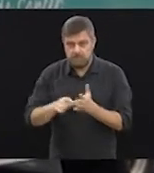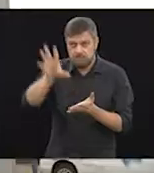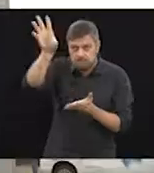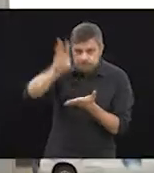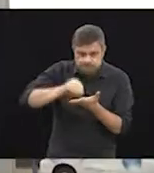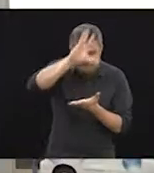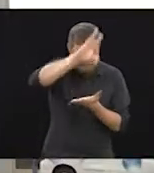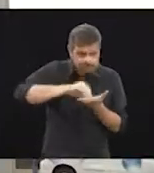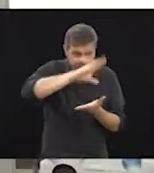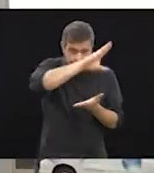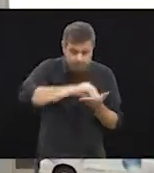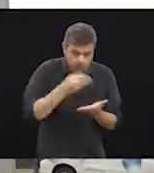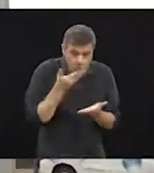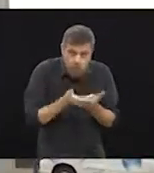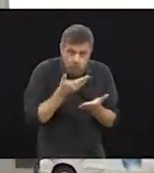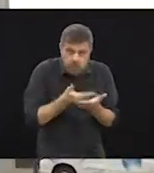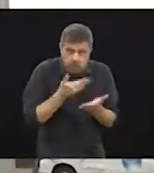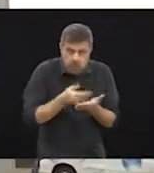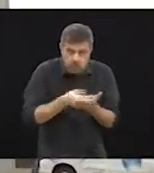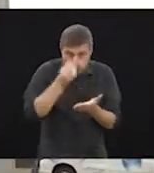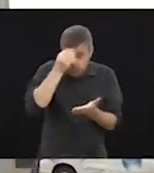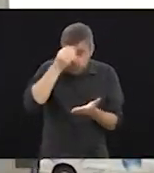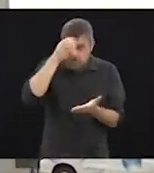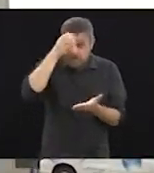organizar redes